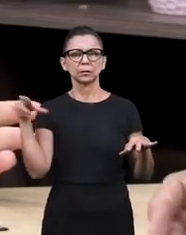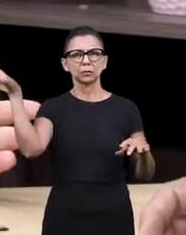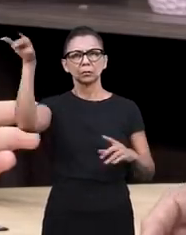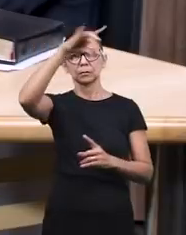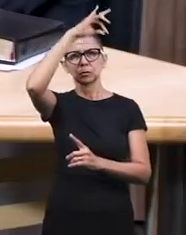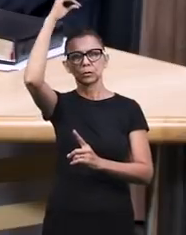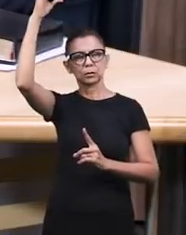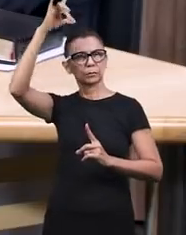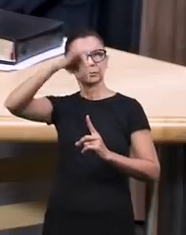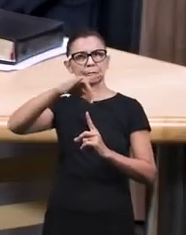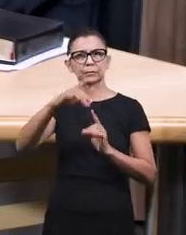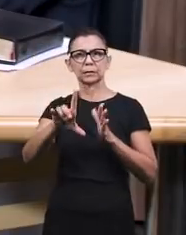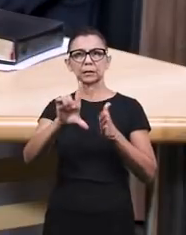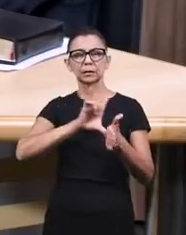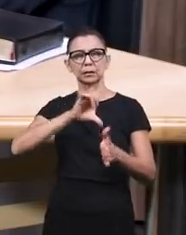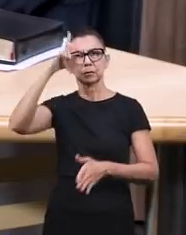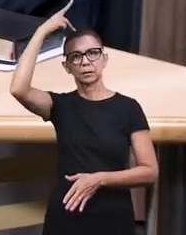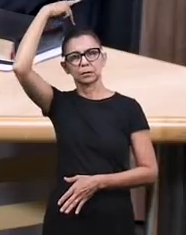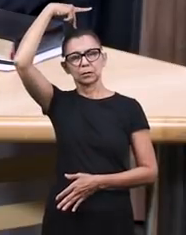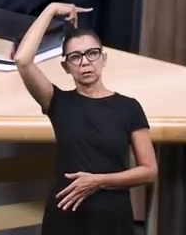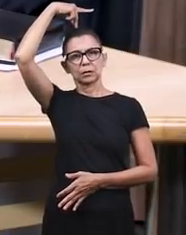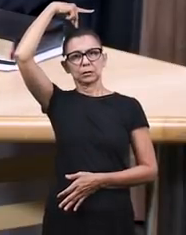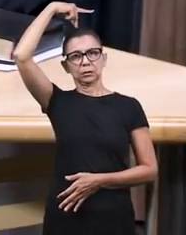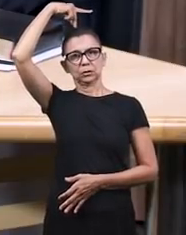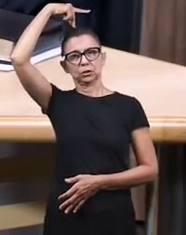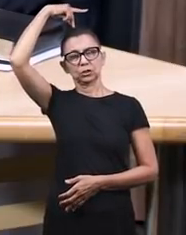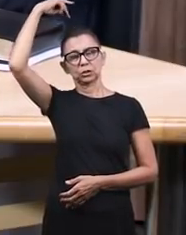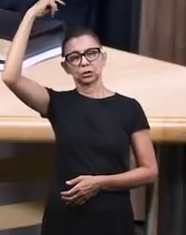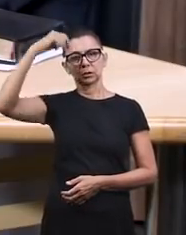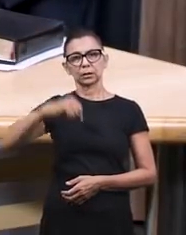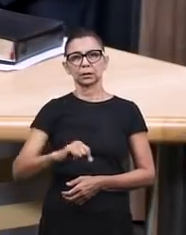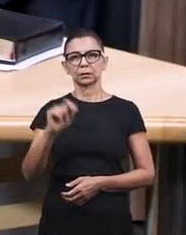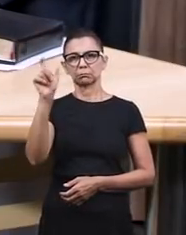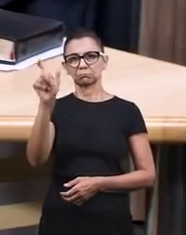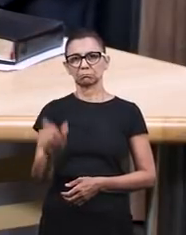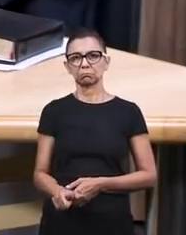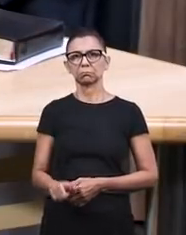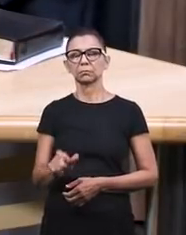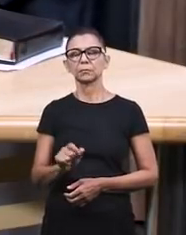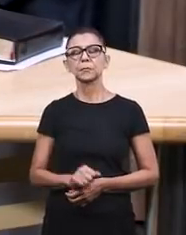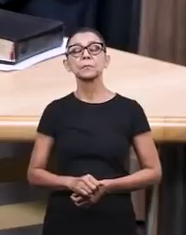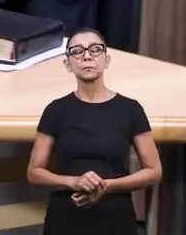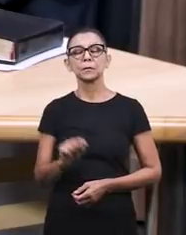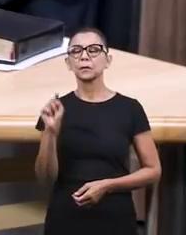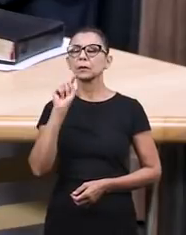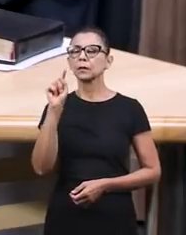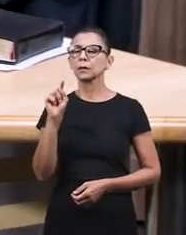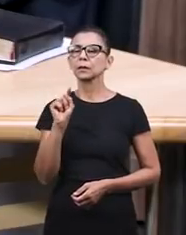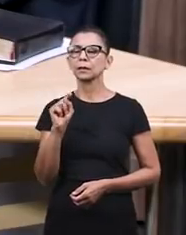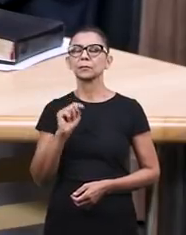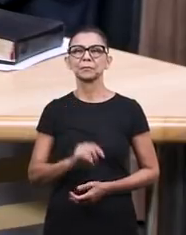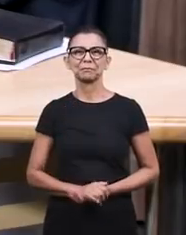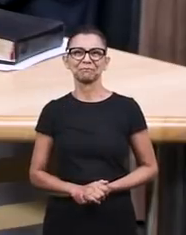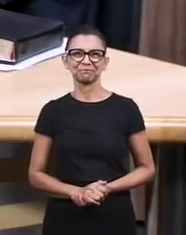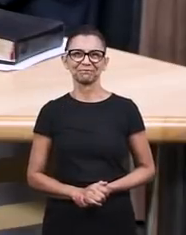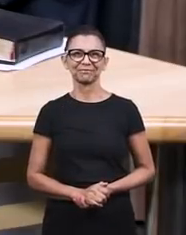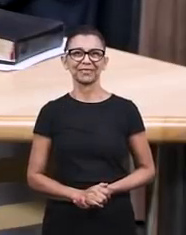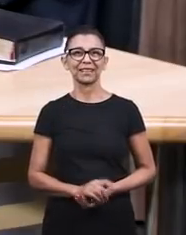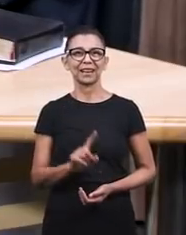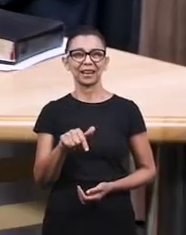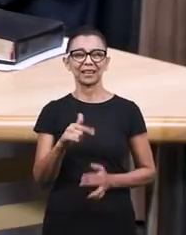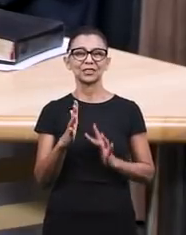Santo antes do Pentecostes. Pois é, e esse personagem é o Senhor Jesus.